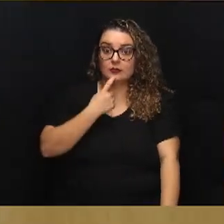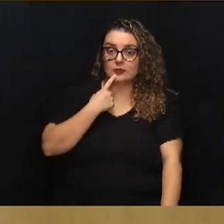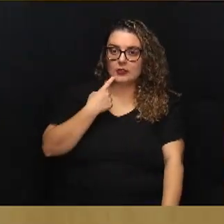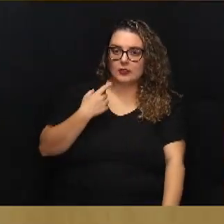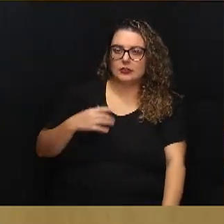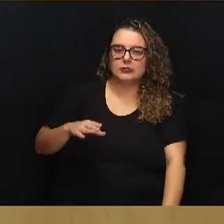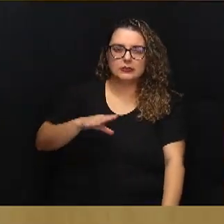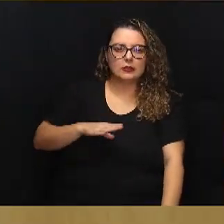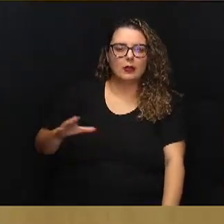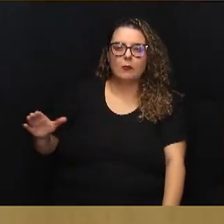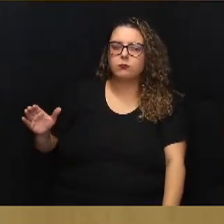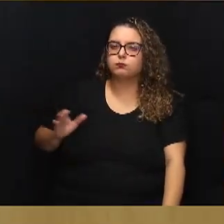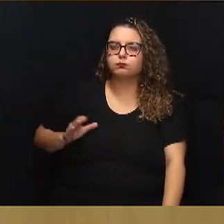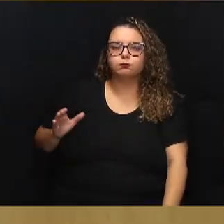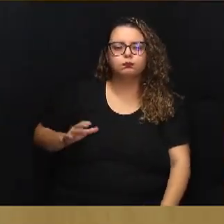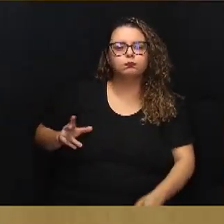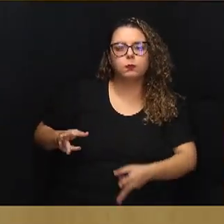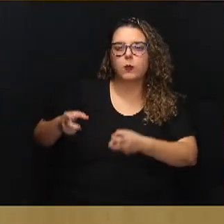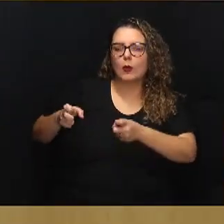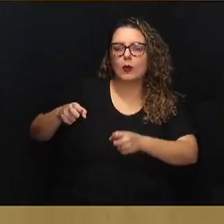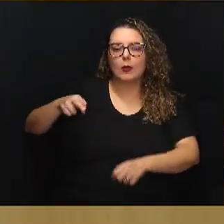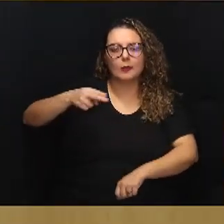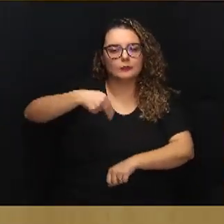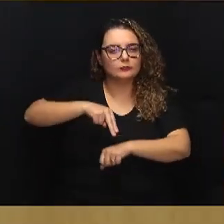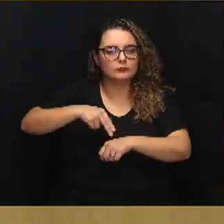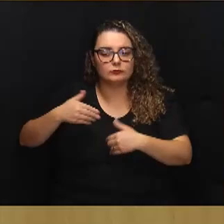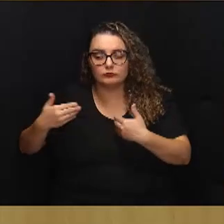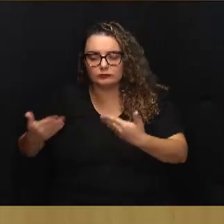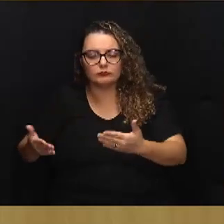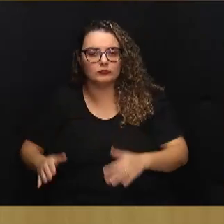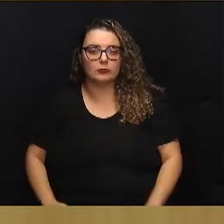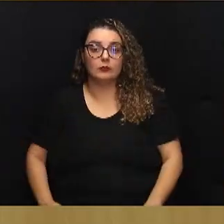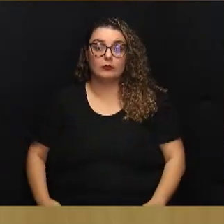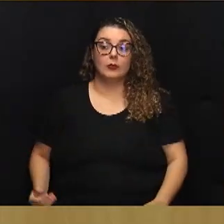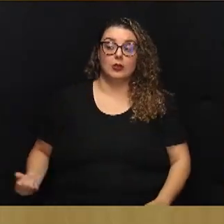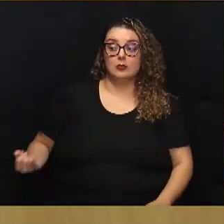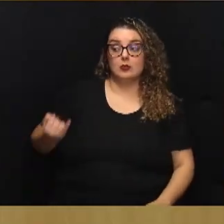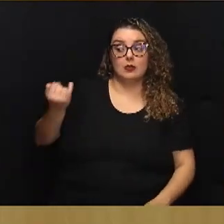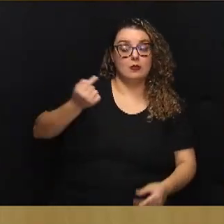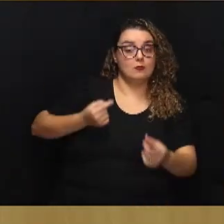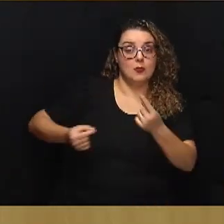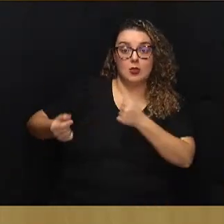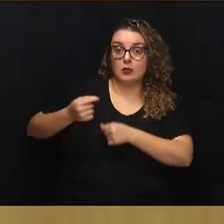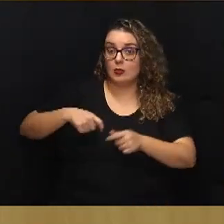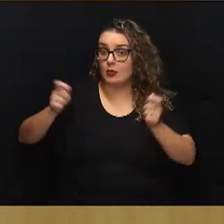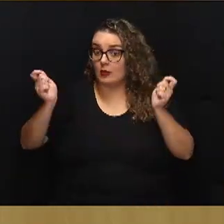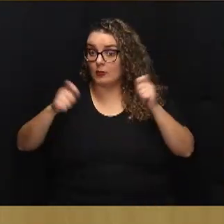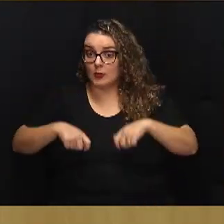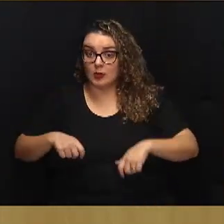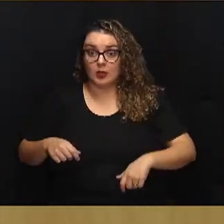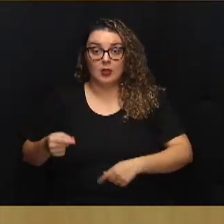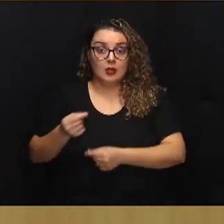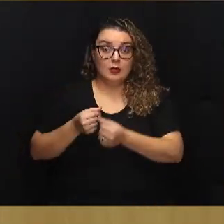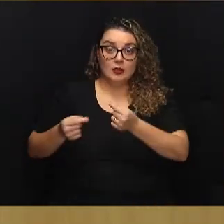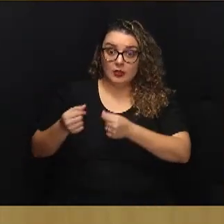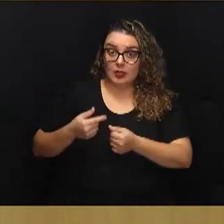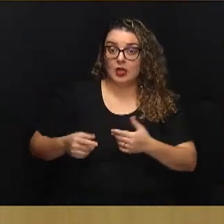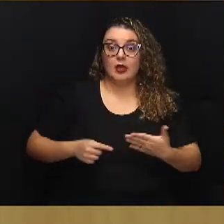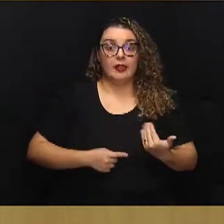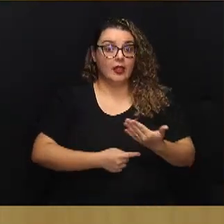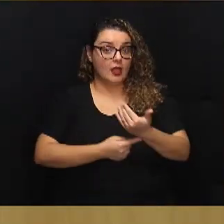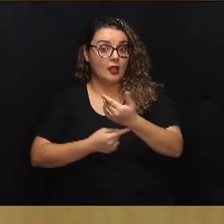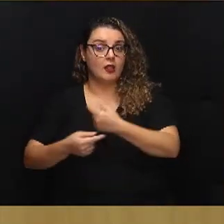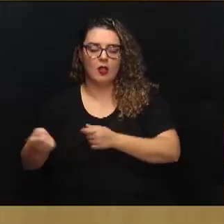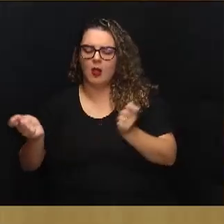uma cidade reconhecida nacionalmente pela a grandeza econômica, a potência econômica, tecnológica,